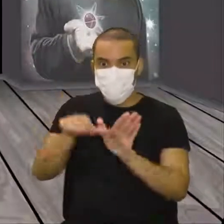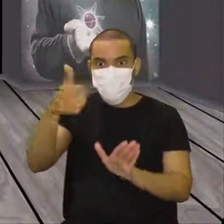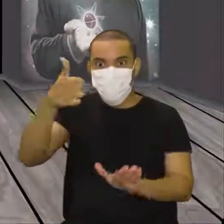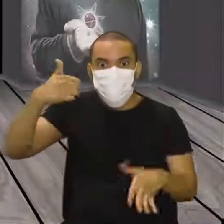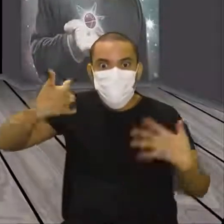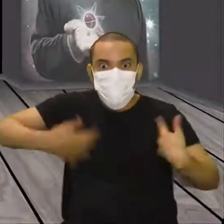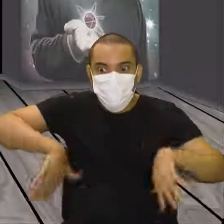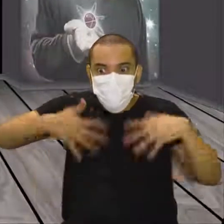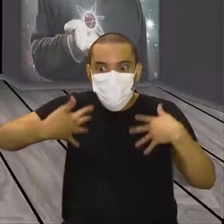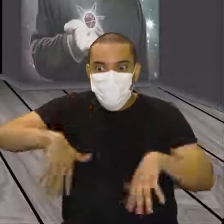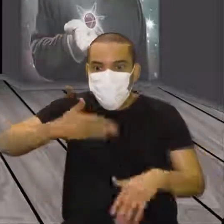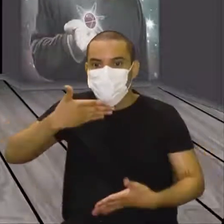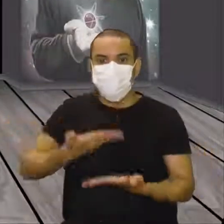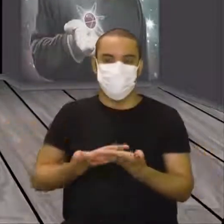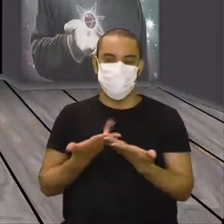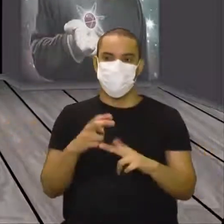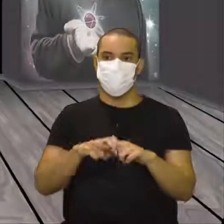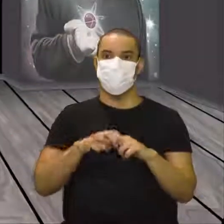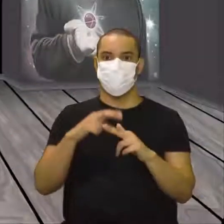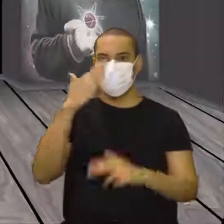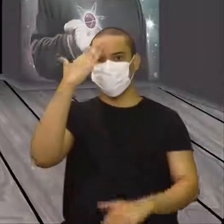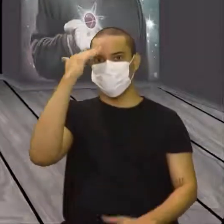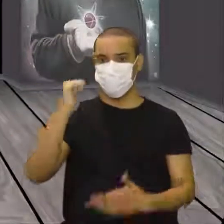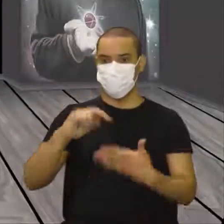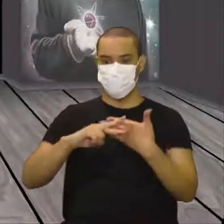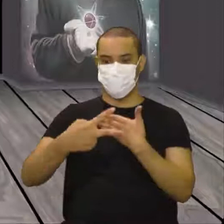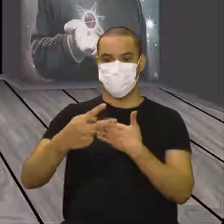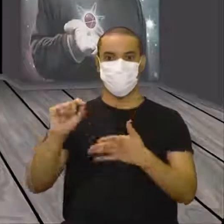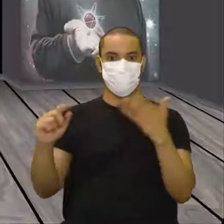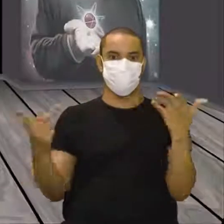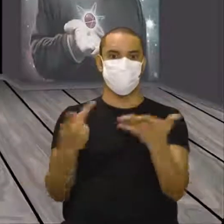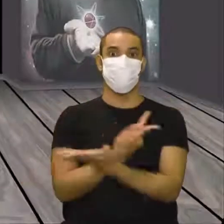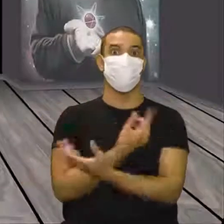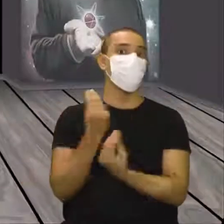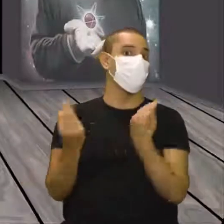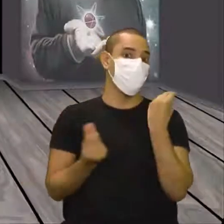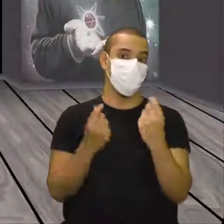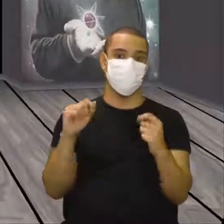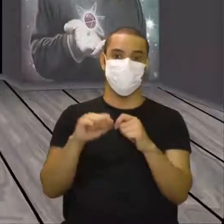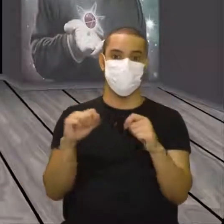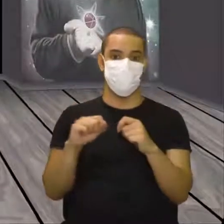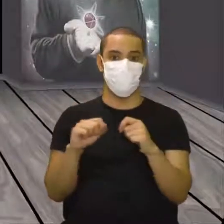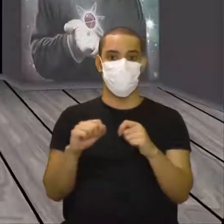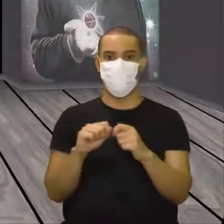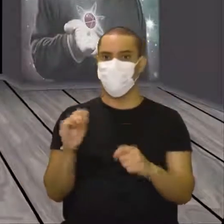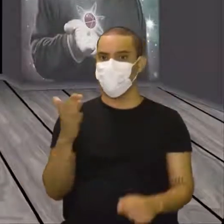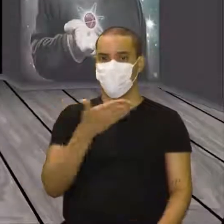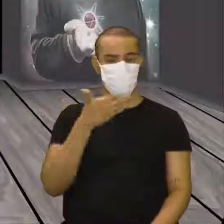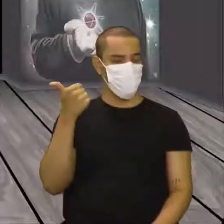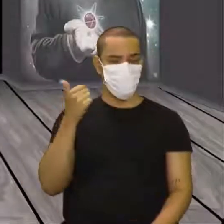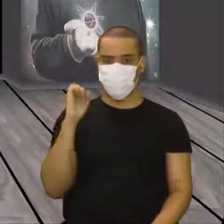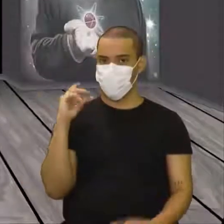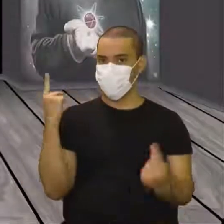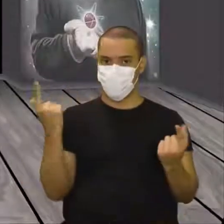Então, se você souber o efeito, você souber como fazer, vai ficar muito melhor,